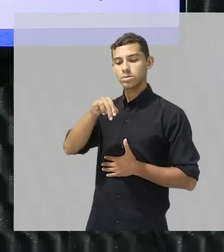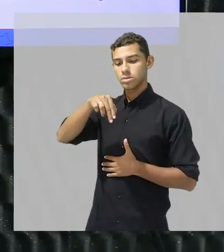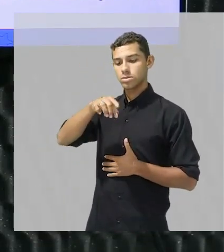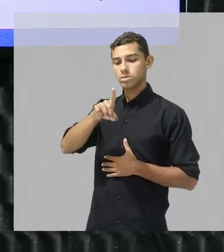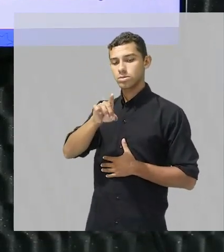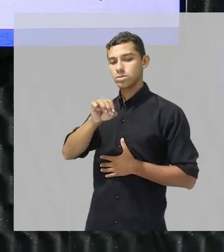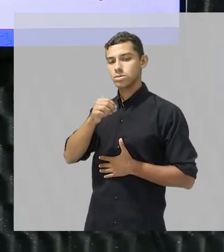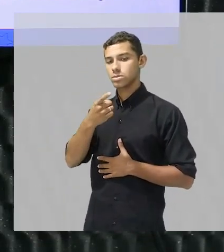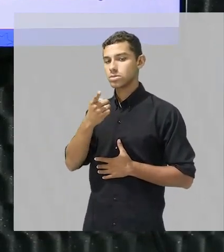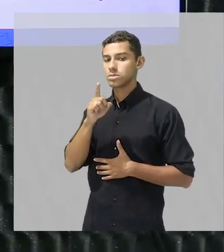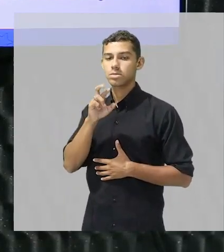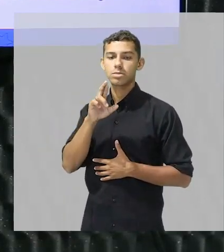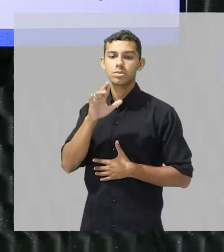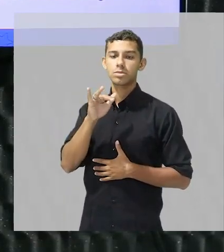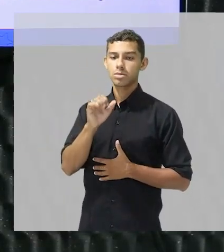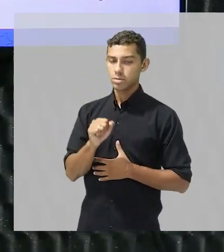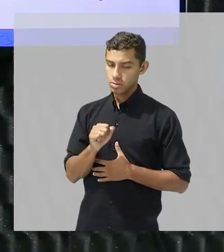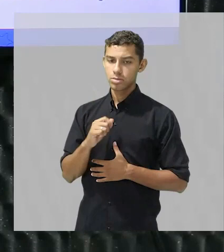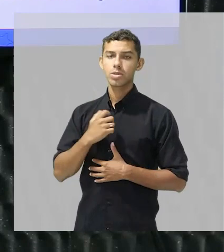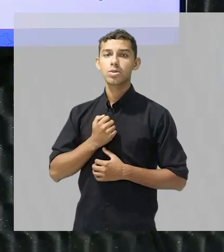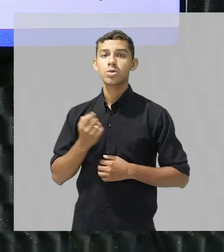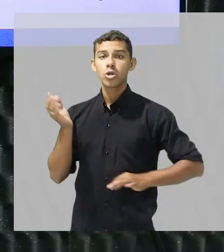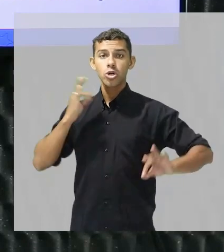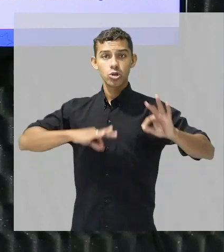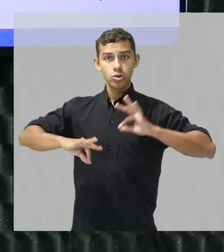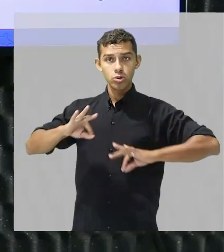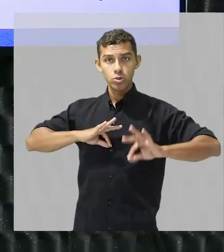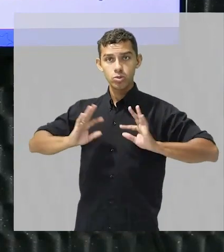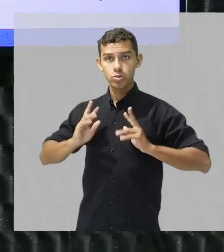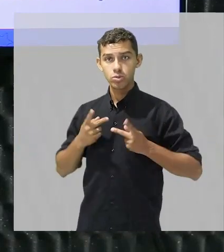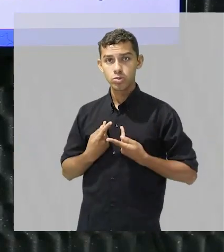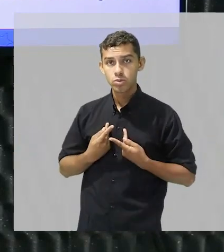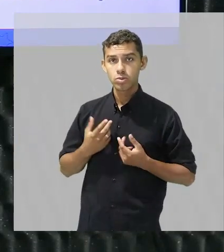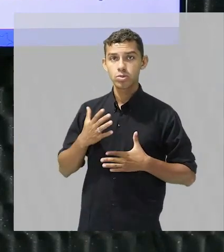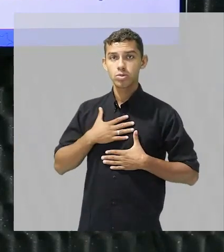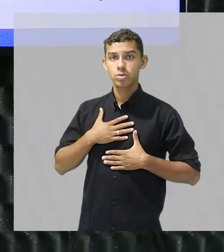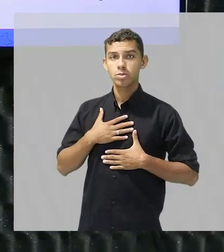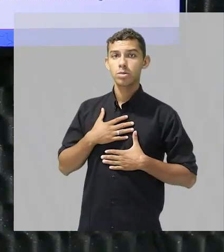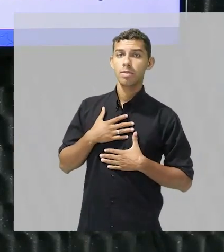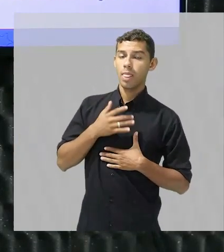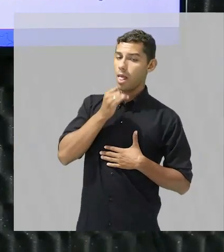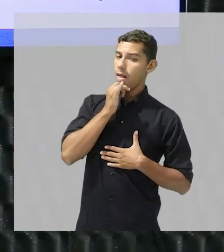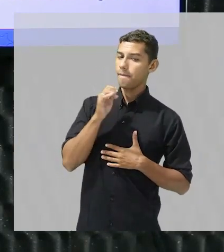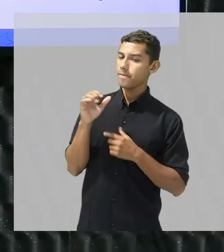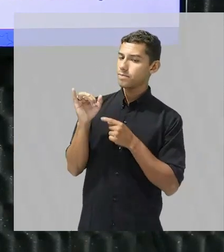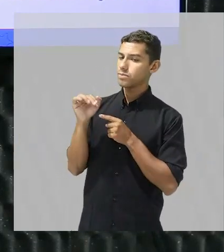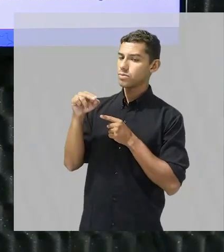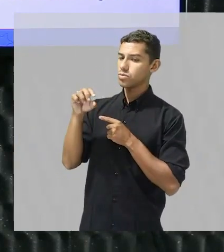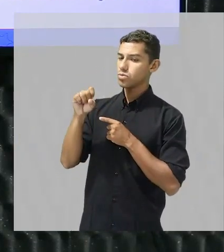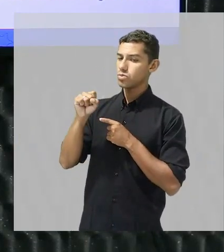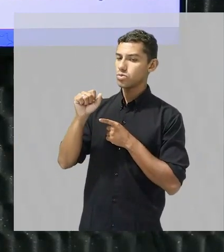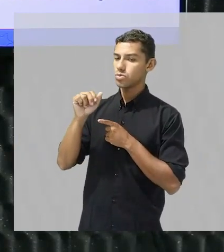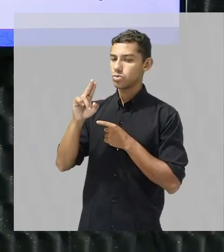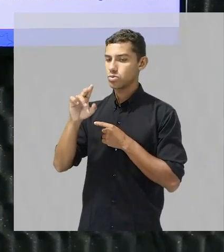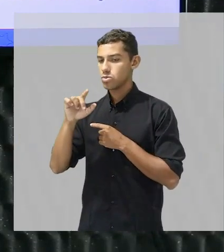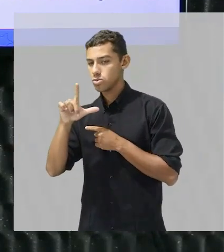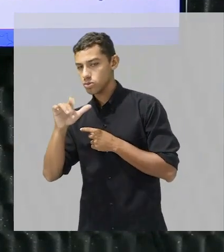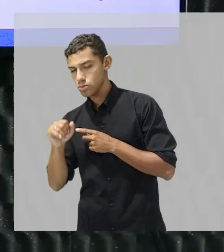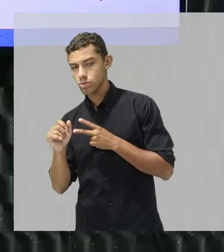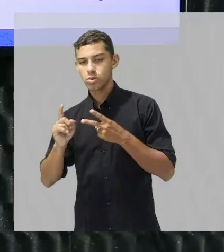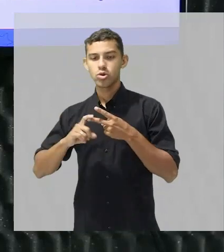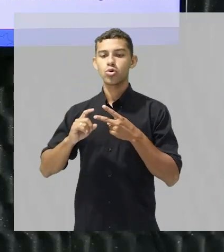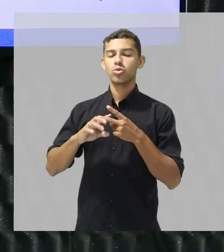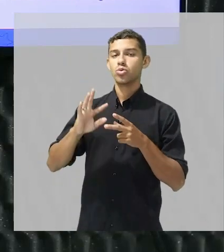Por quê? Porque ele produz hormônios, né, no caso da insulina e do hormônio